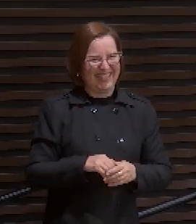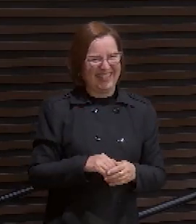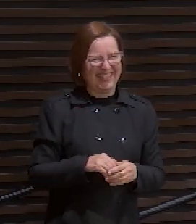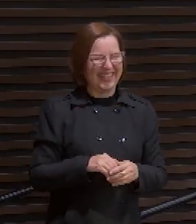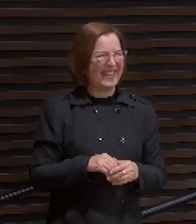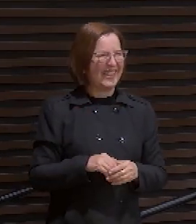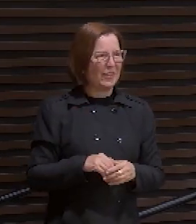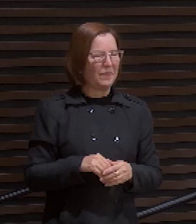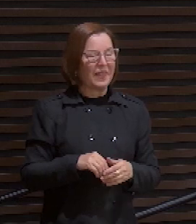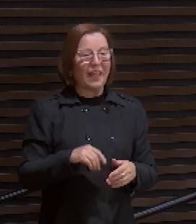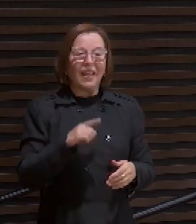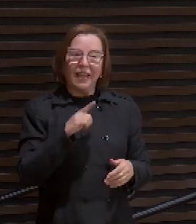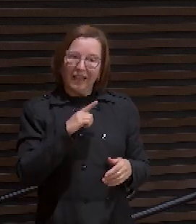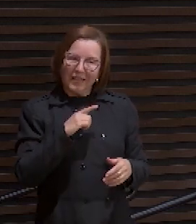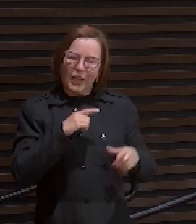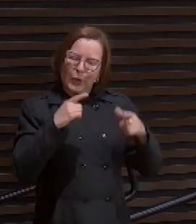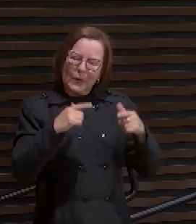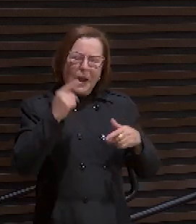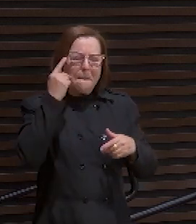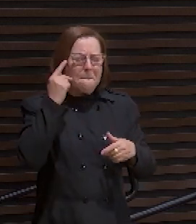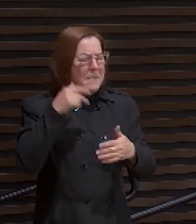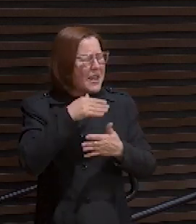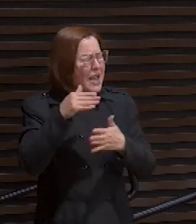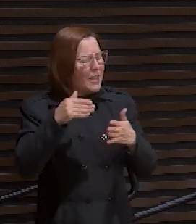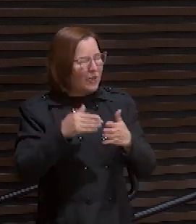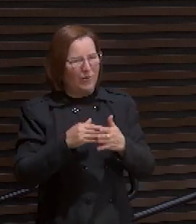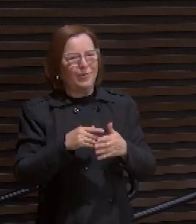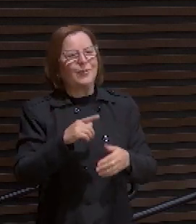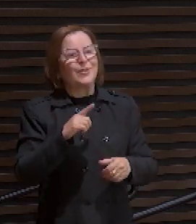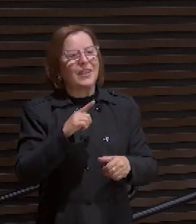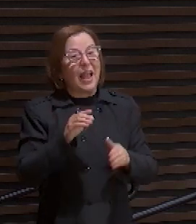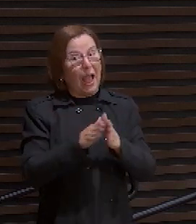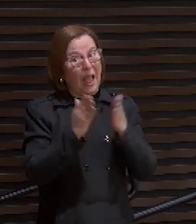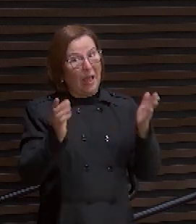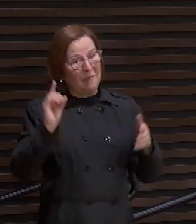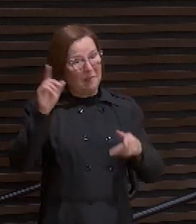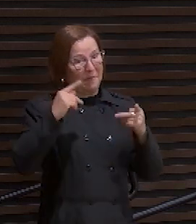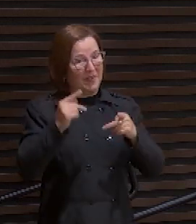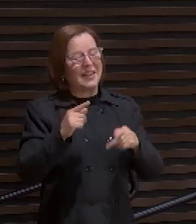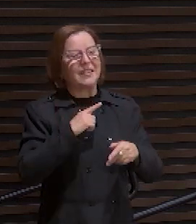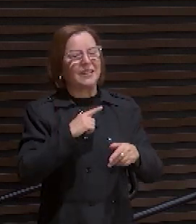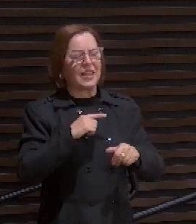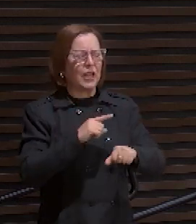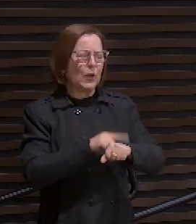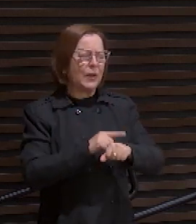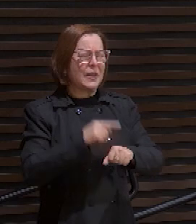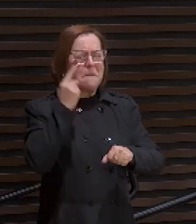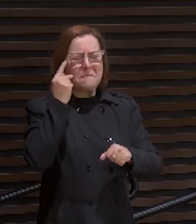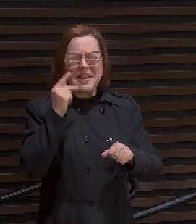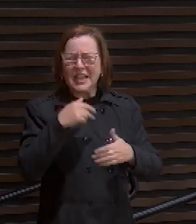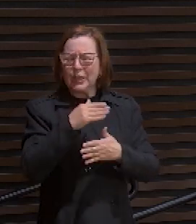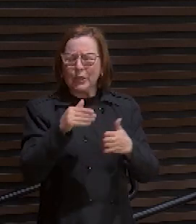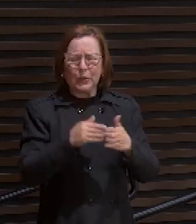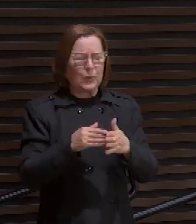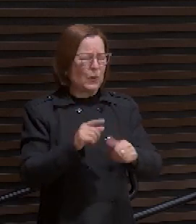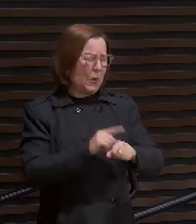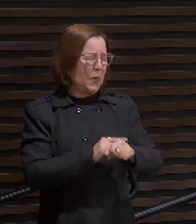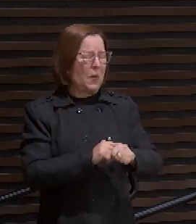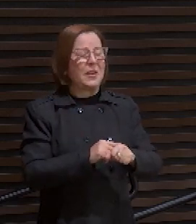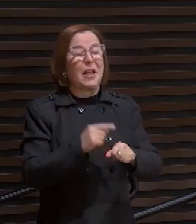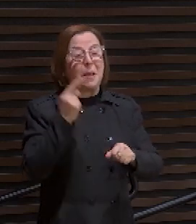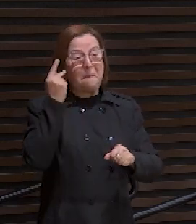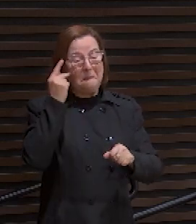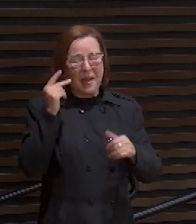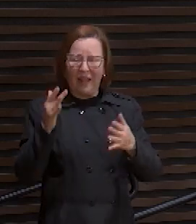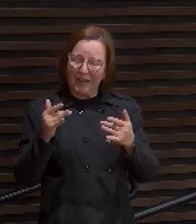Tem lugar para tudo. A Bíblia diz que tem lugar, tem hora para tudo, a hora de brincar, a hora de namorar. Então fica naquela hora